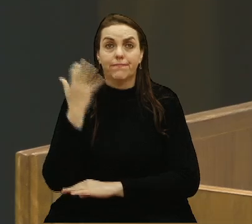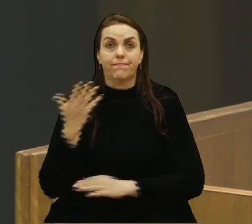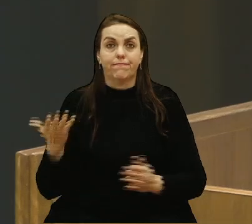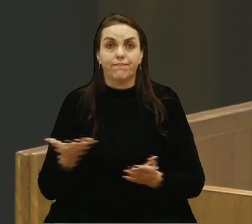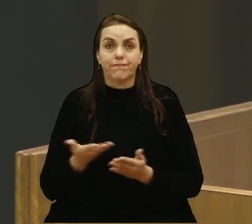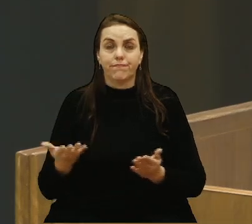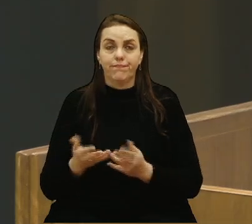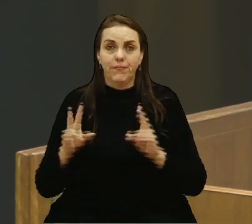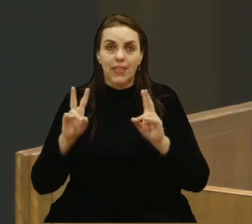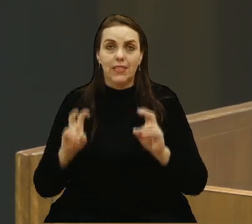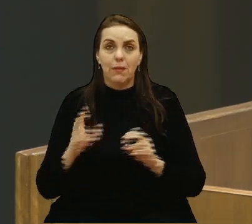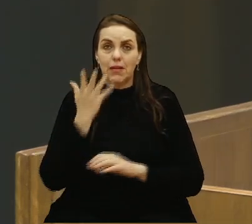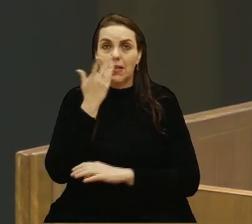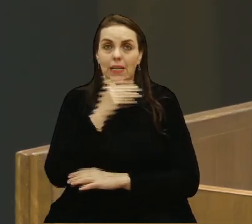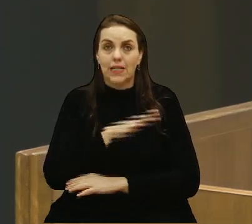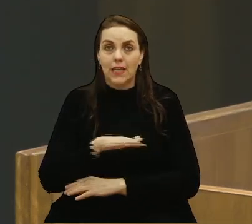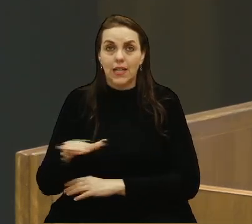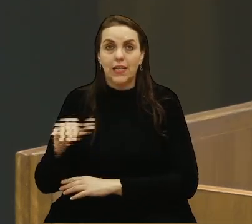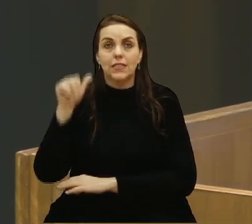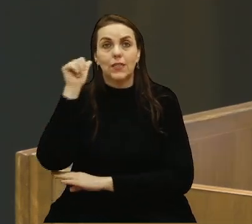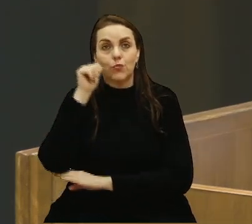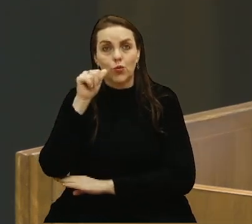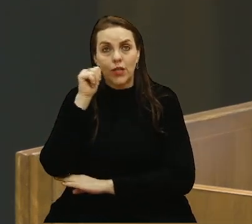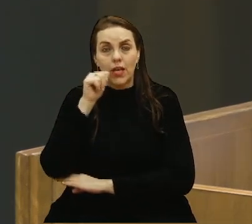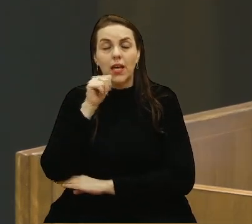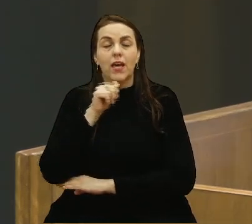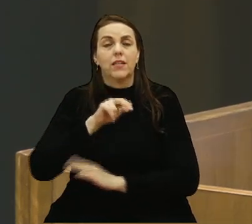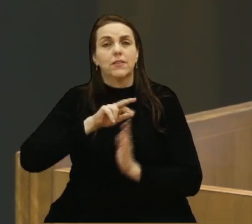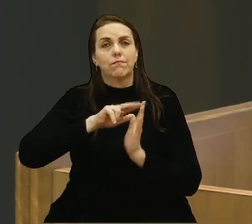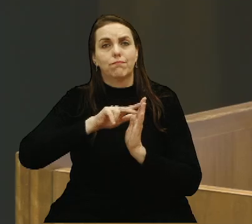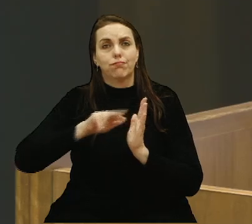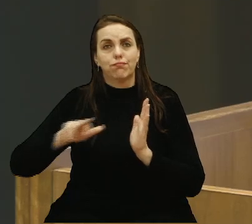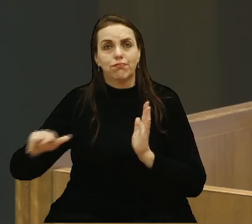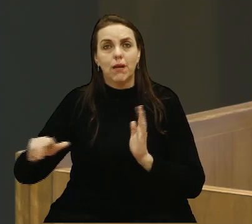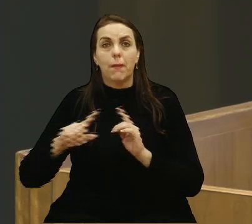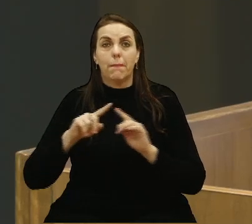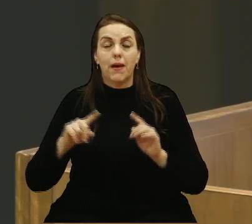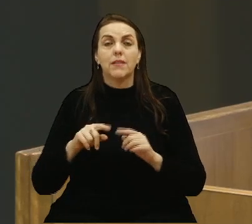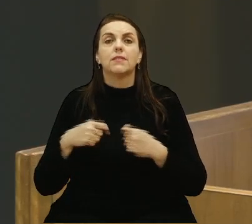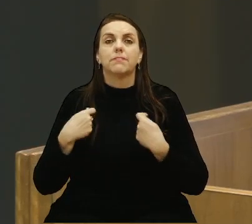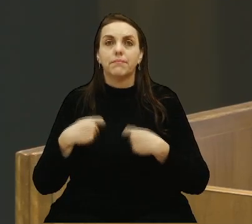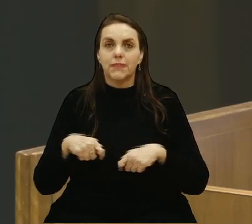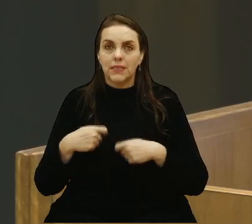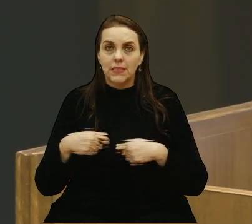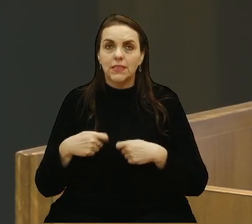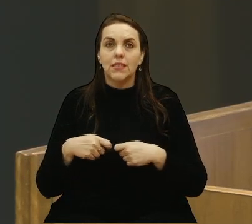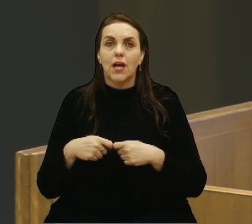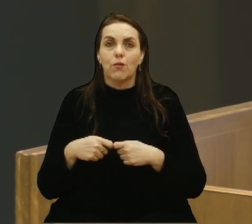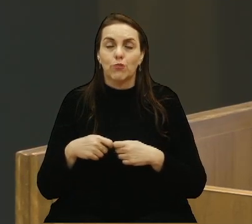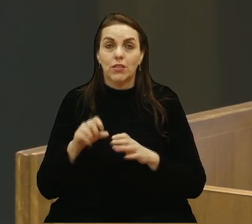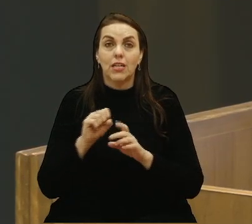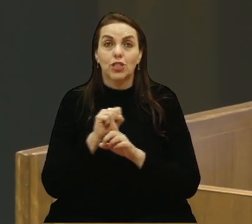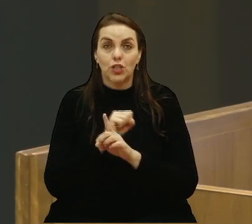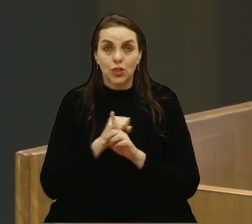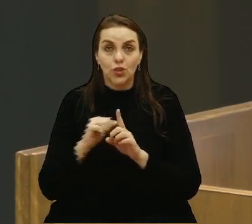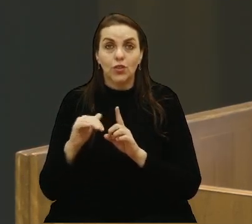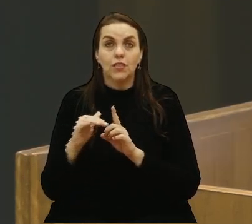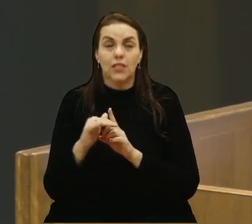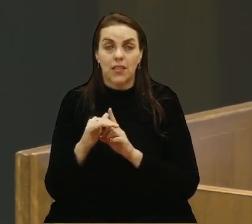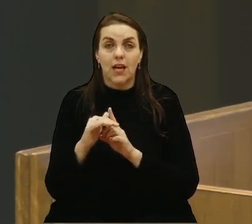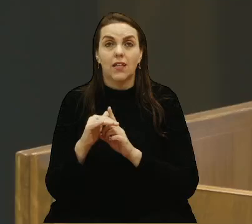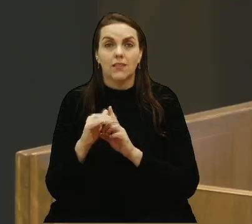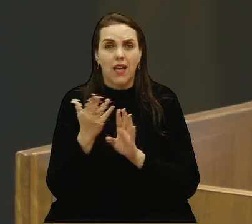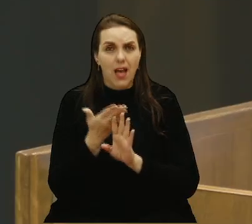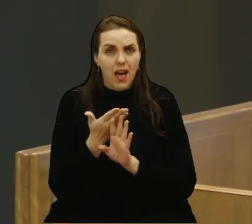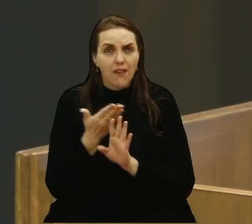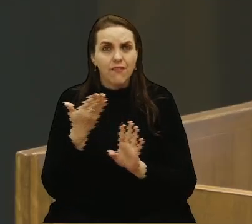das crianças, das mulheres e tantos outros, mas é necessário que a sociedade